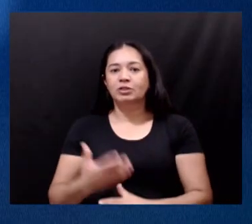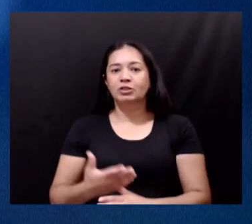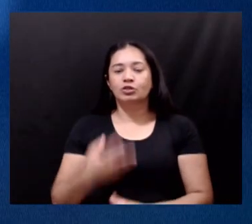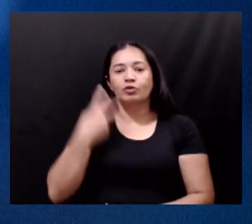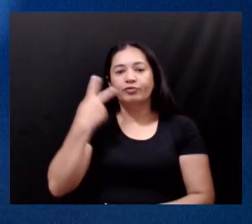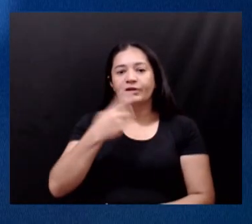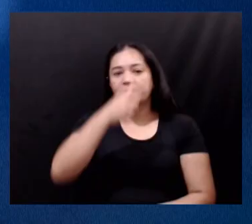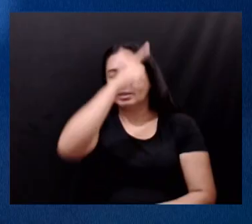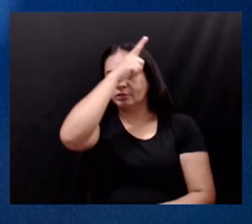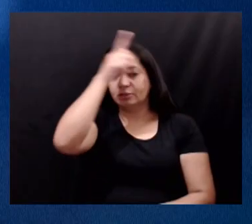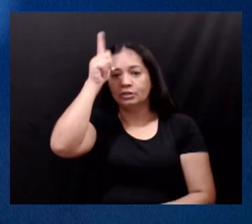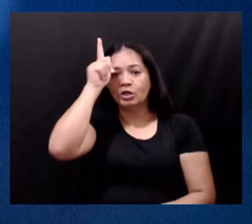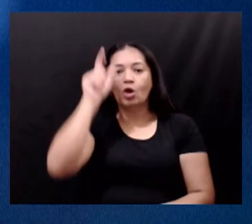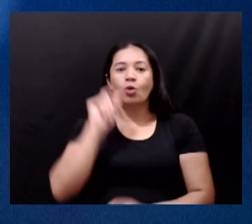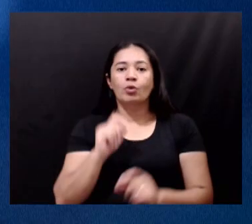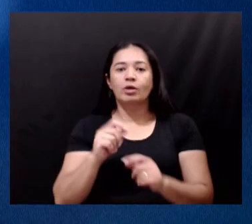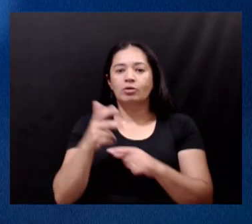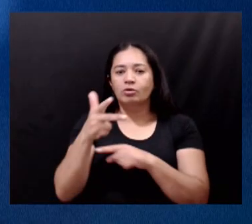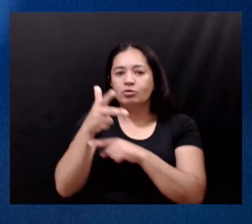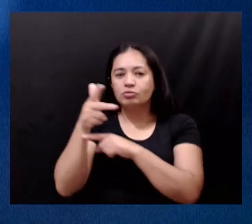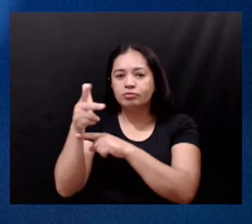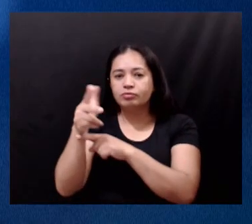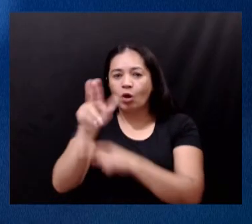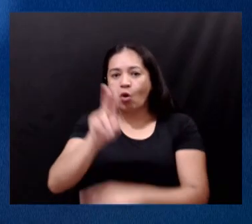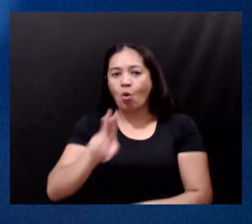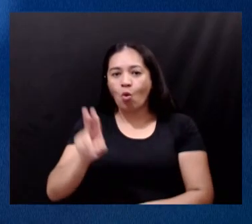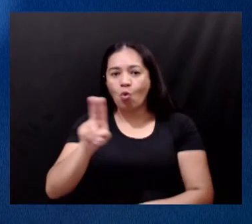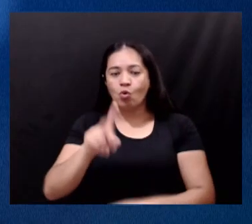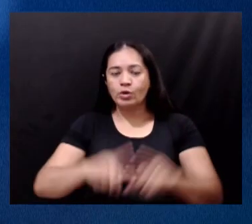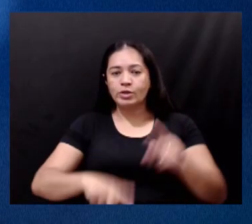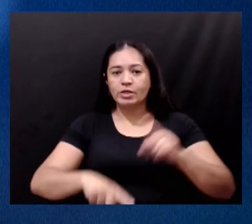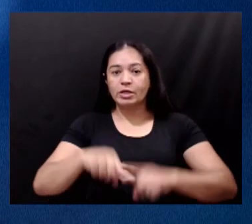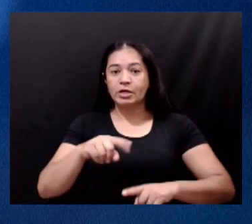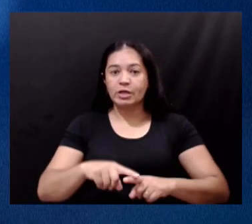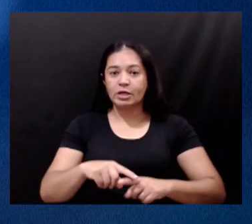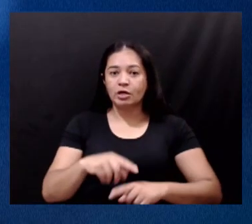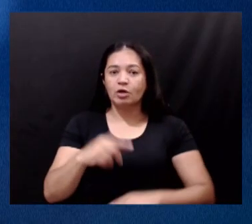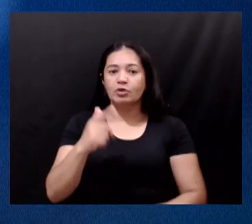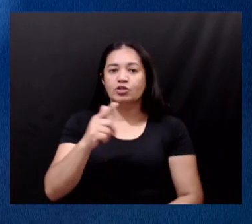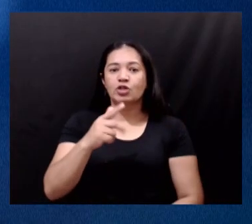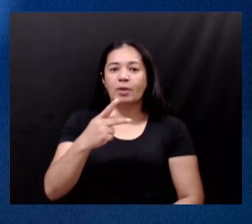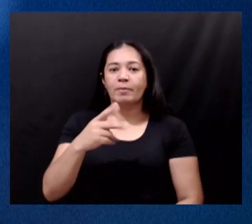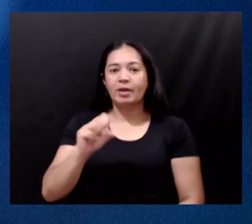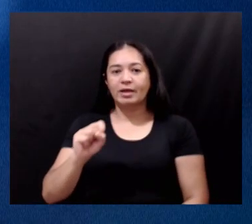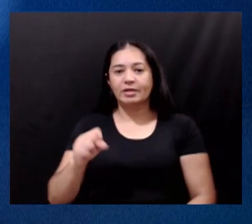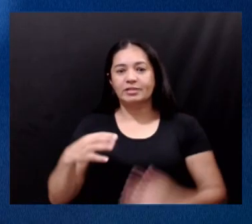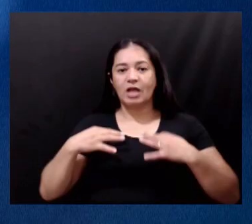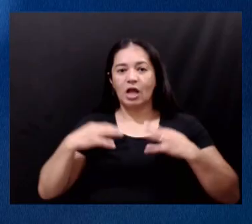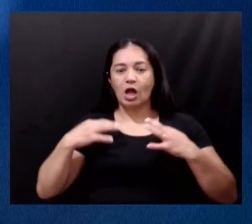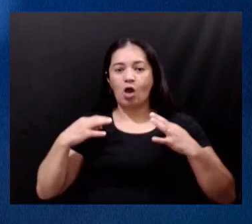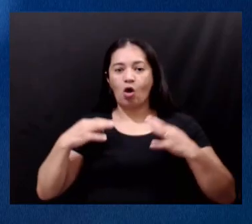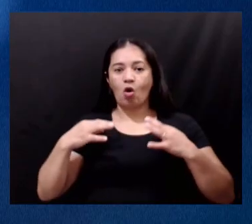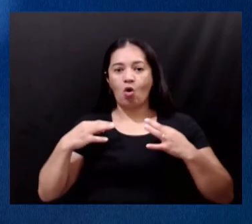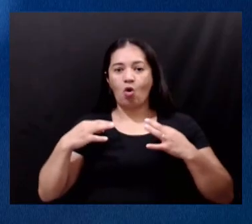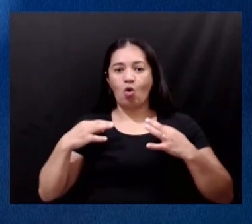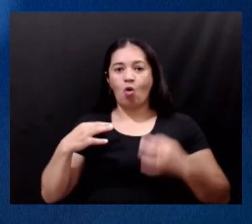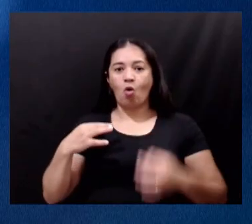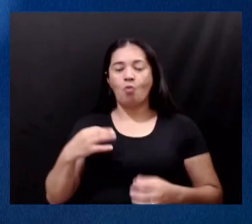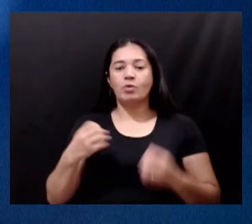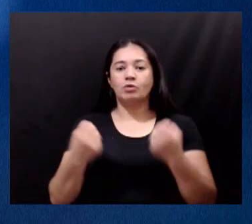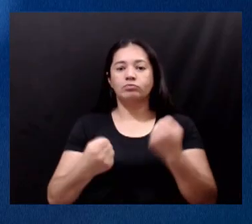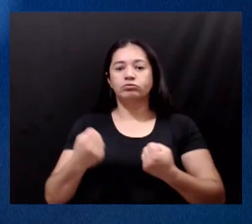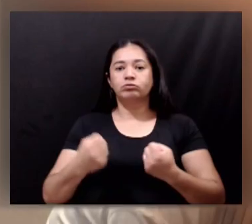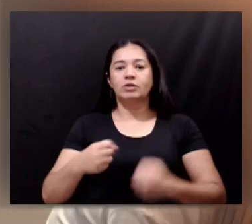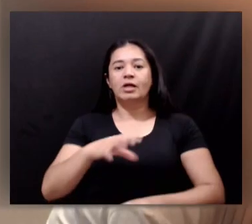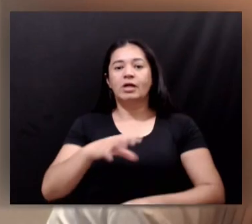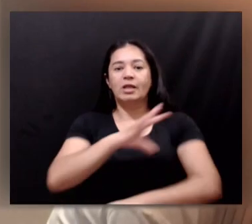de câmeras corporais e equipamentos de GPS nos uniformes dos agentes e nos veículos da Guarda Municipal de